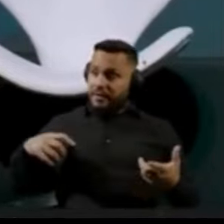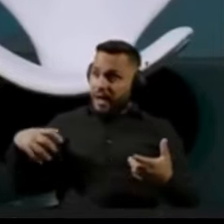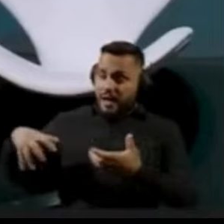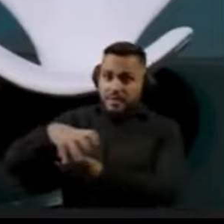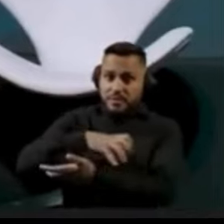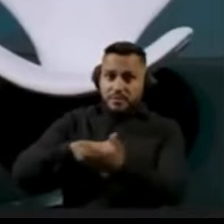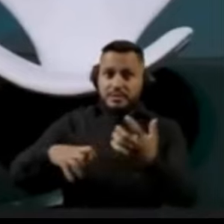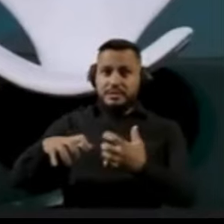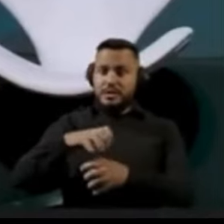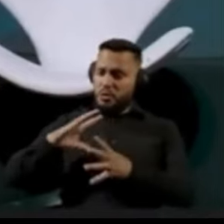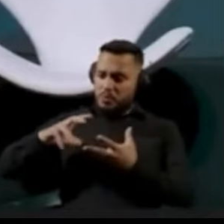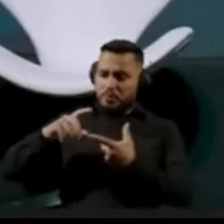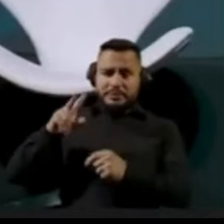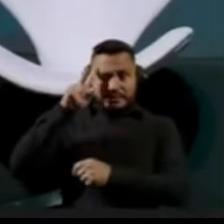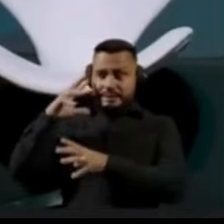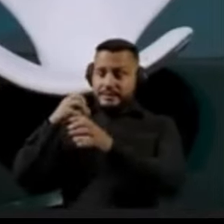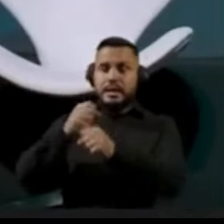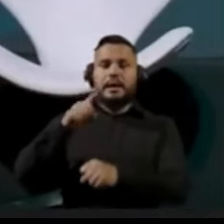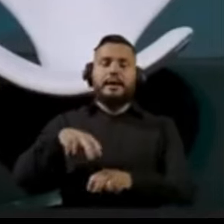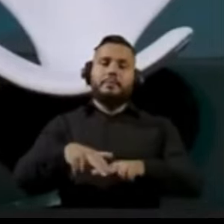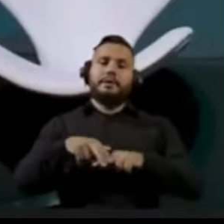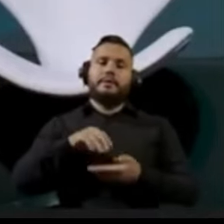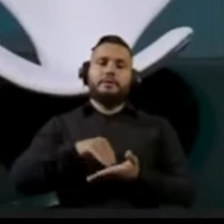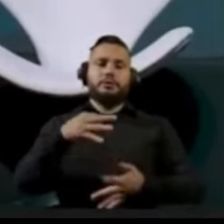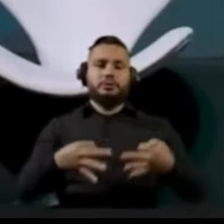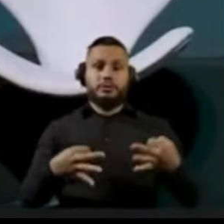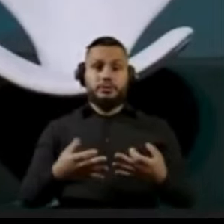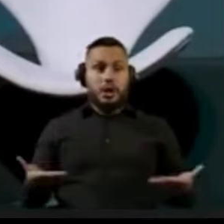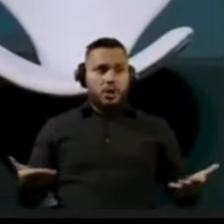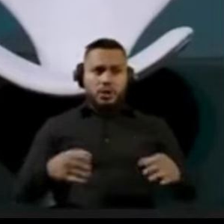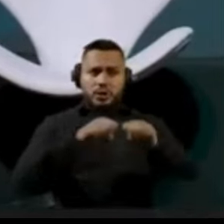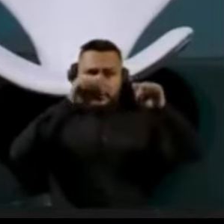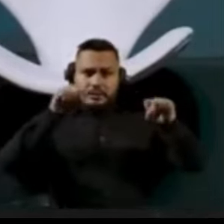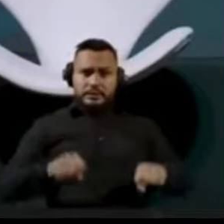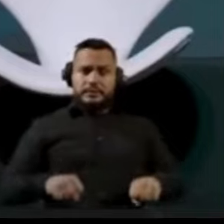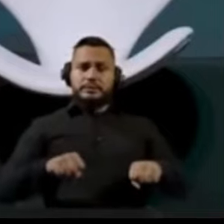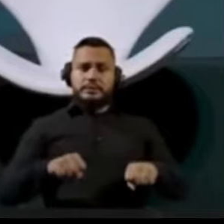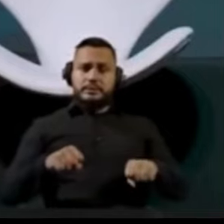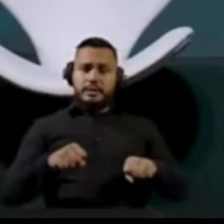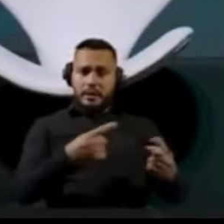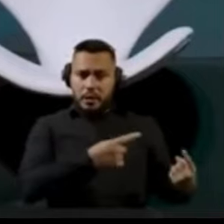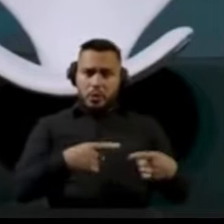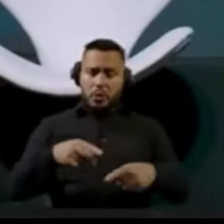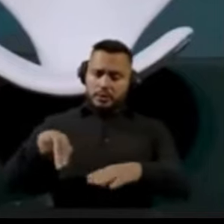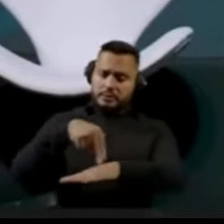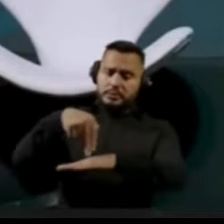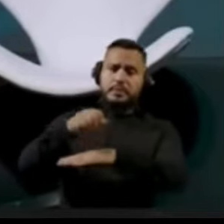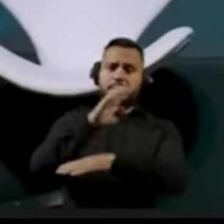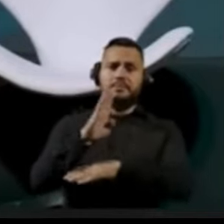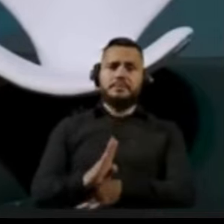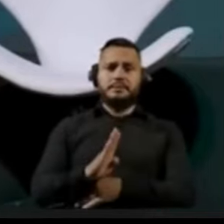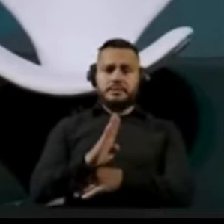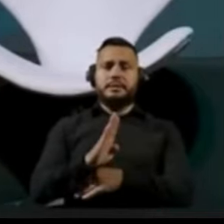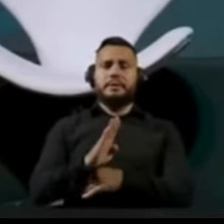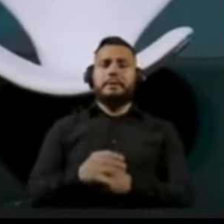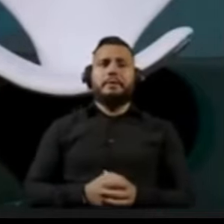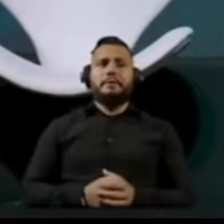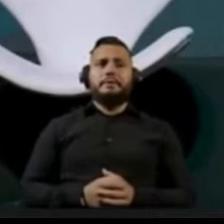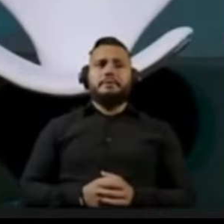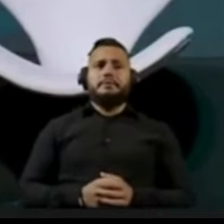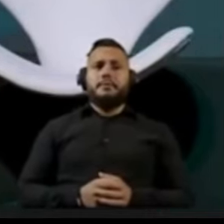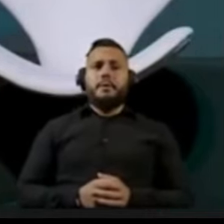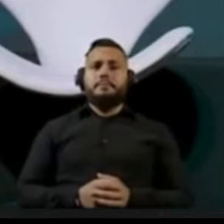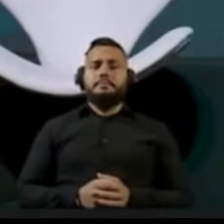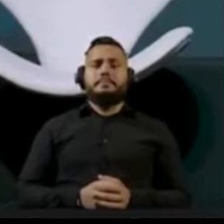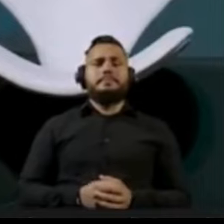a dor da injustiça. E o que o sistema está fazendo com a nação brasileira, com o tecido social brasileiro,